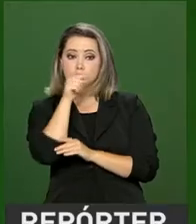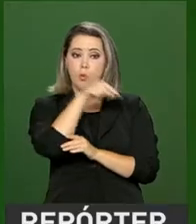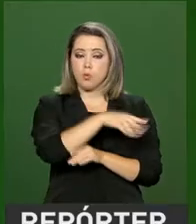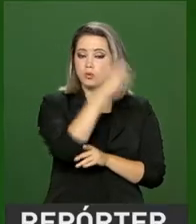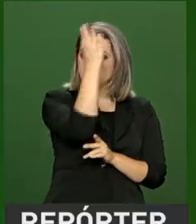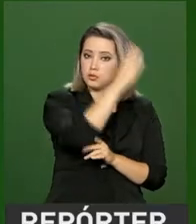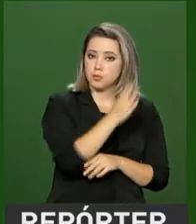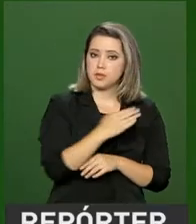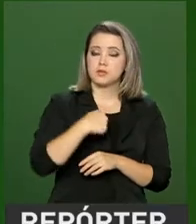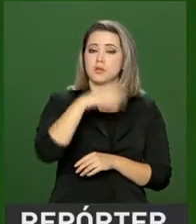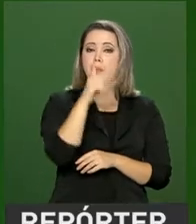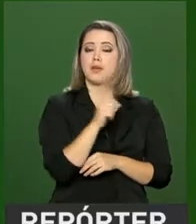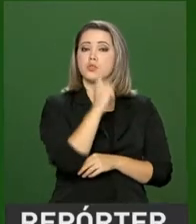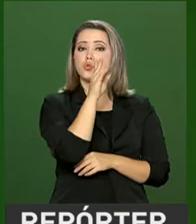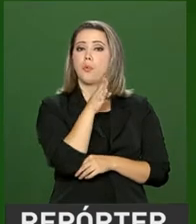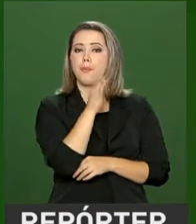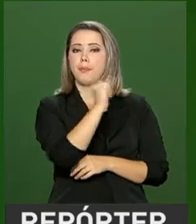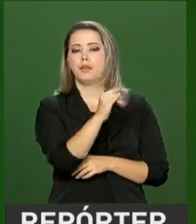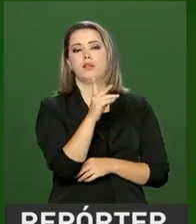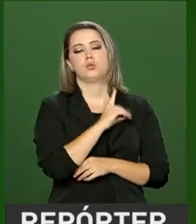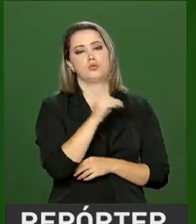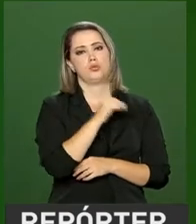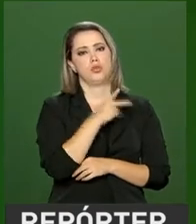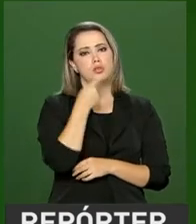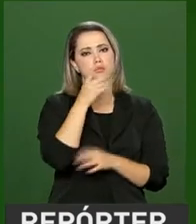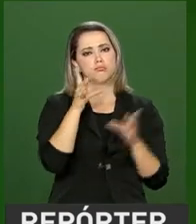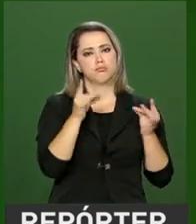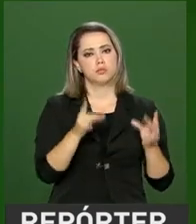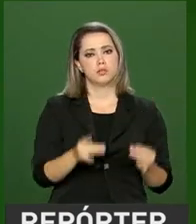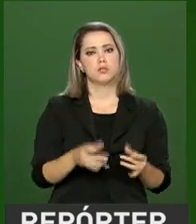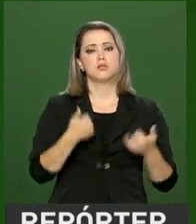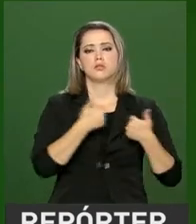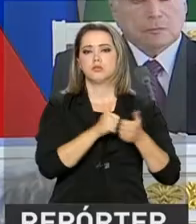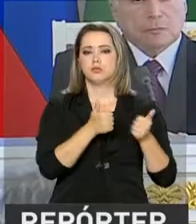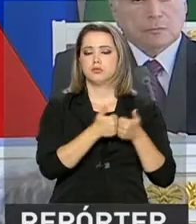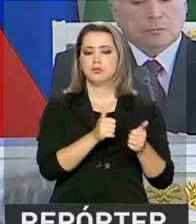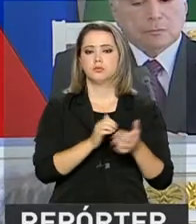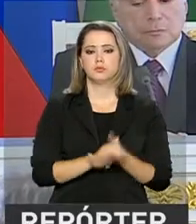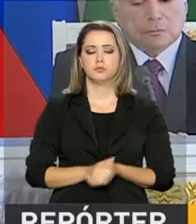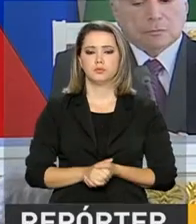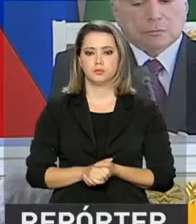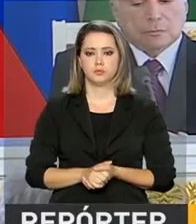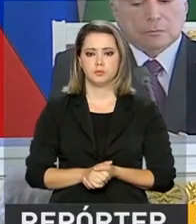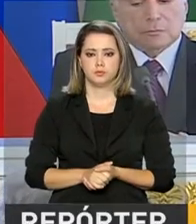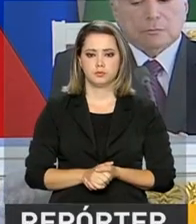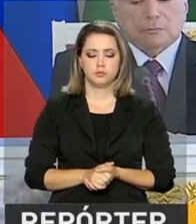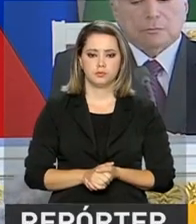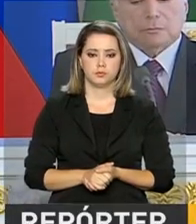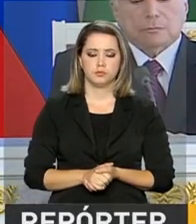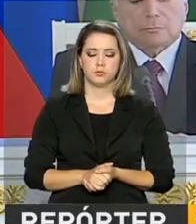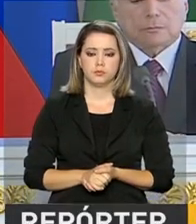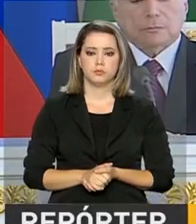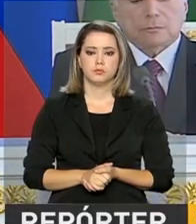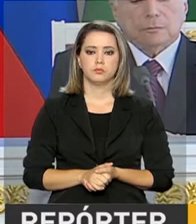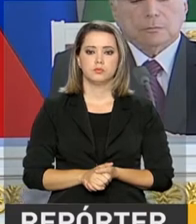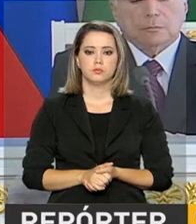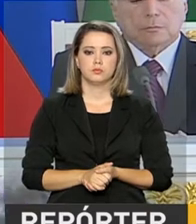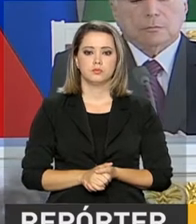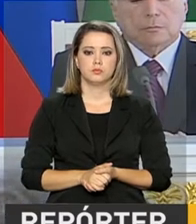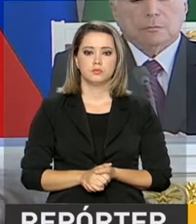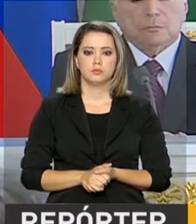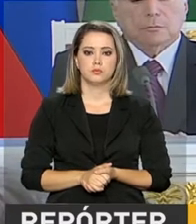mais de um milhão e meio de dólares e destacou o setor de transportes o programa brasil e vamos dar milan fez nascer uma lei